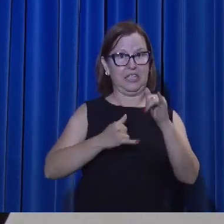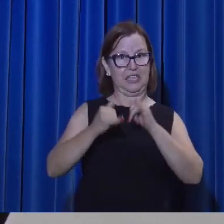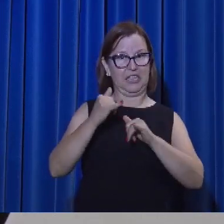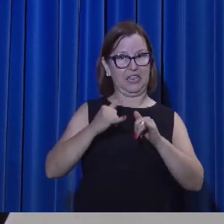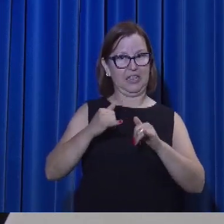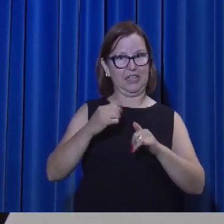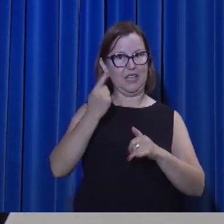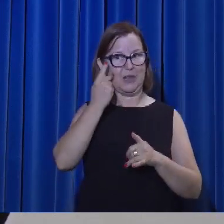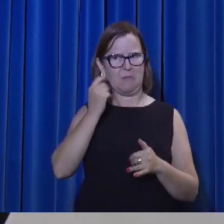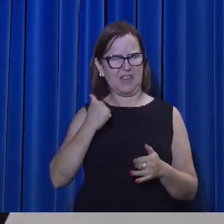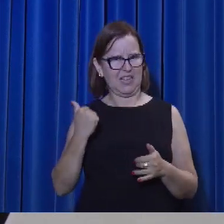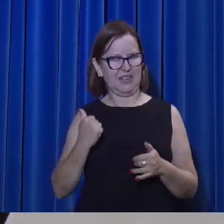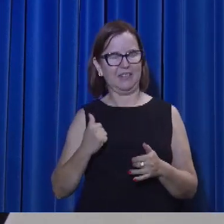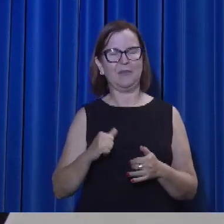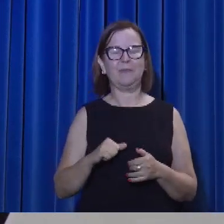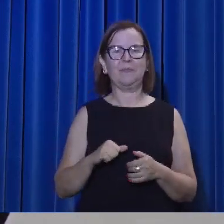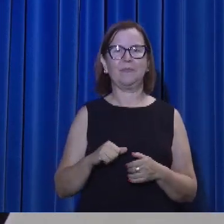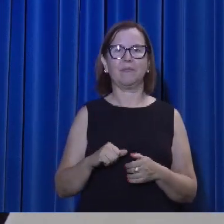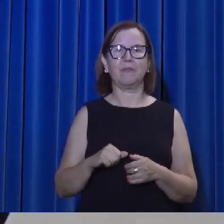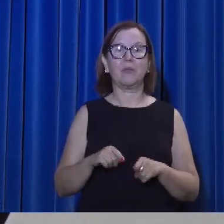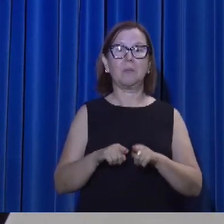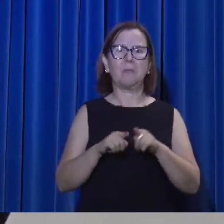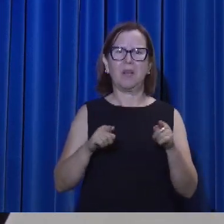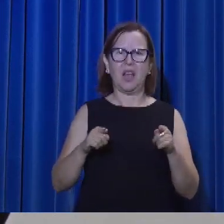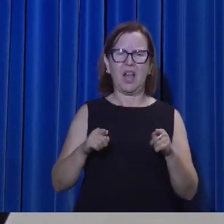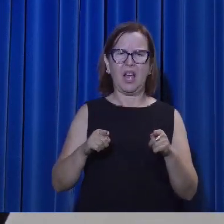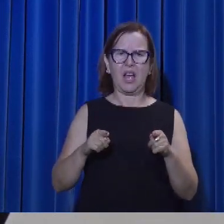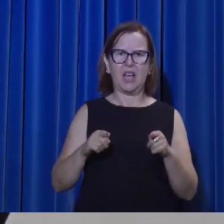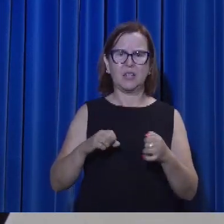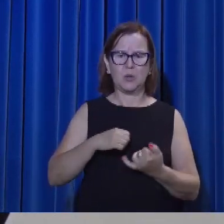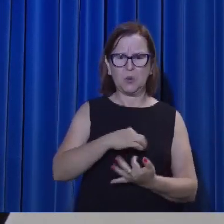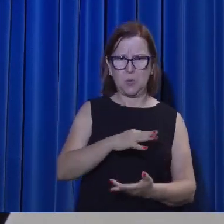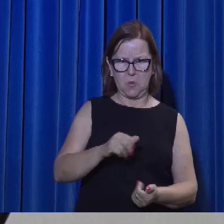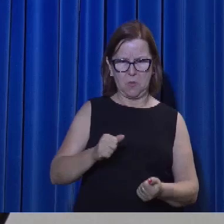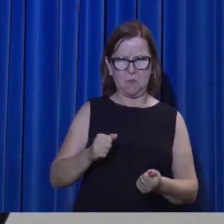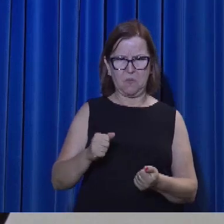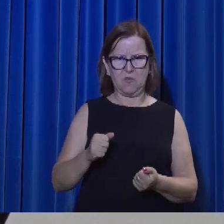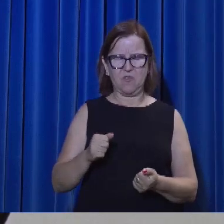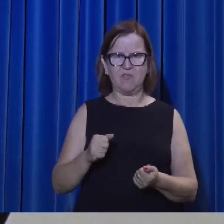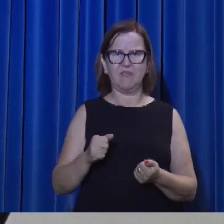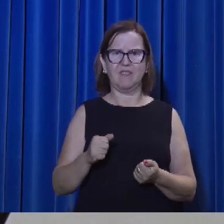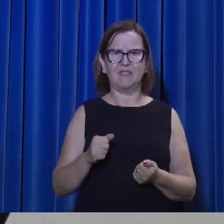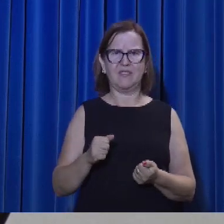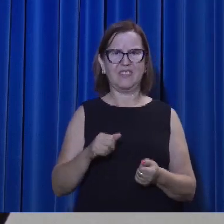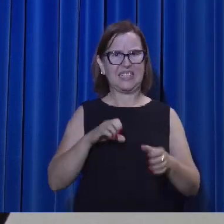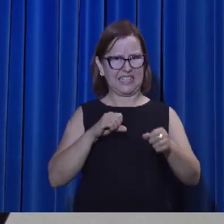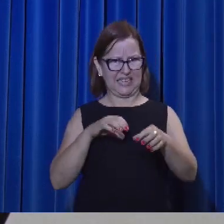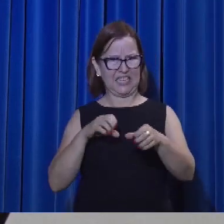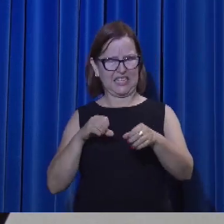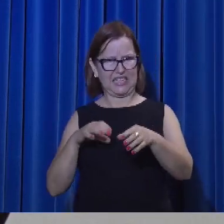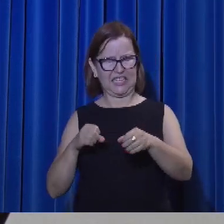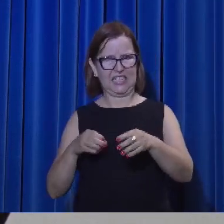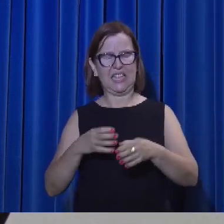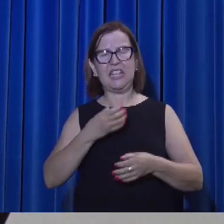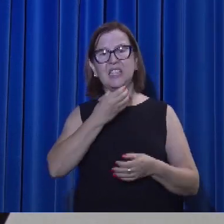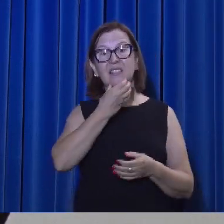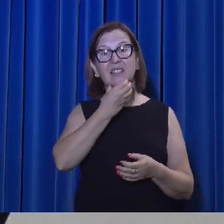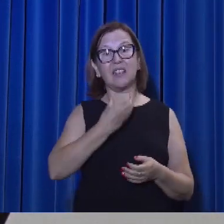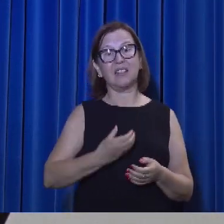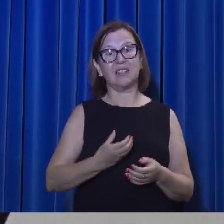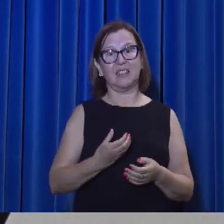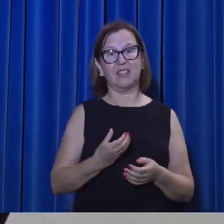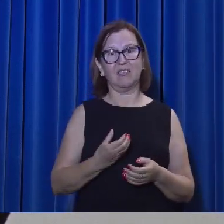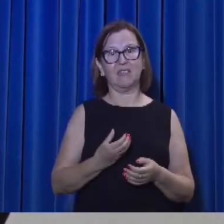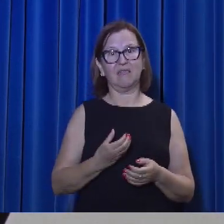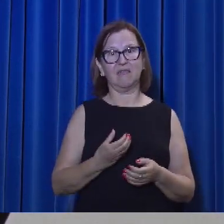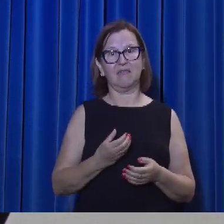o mundo dá um jeitinho de incutir na mente do meu filho, que eu amo, que o Natal